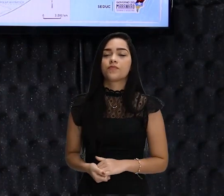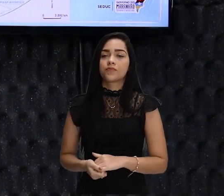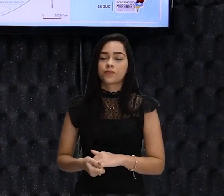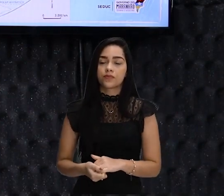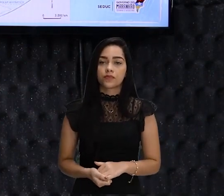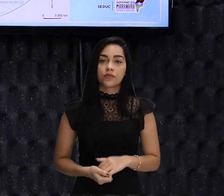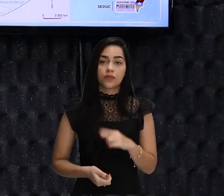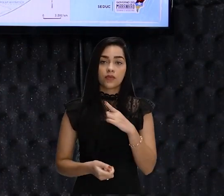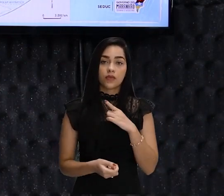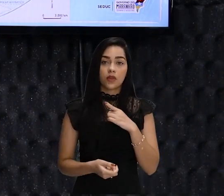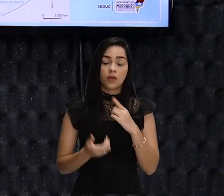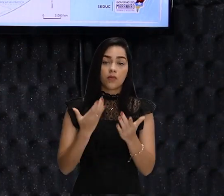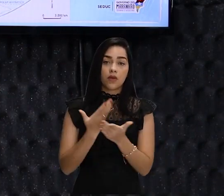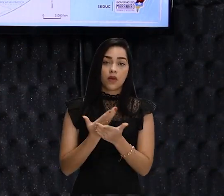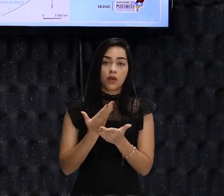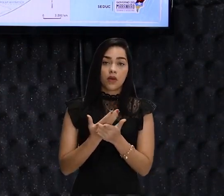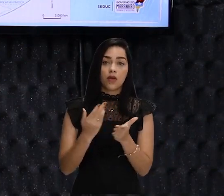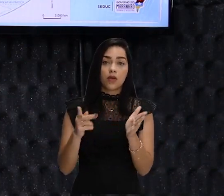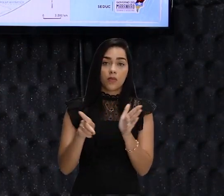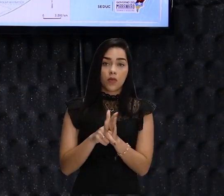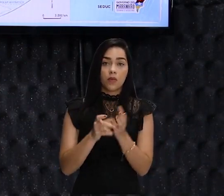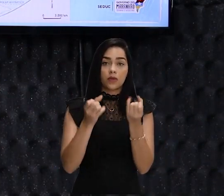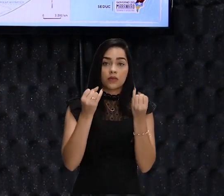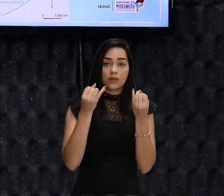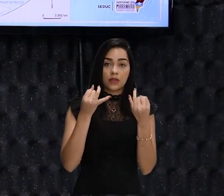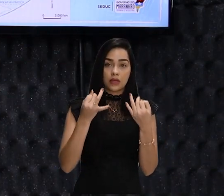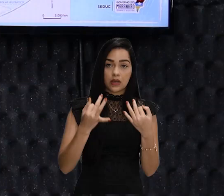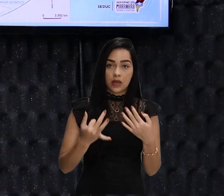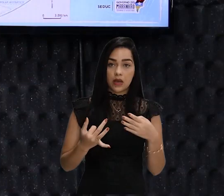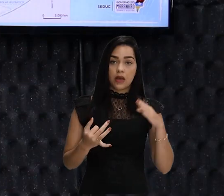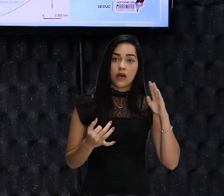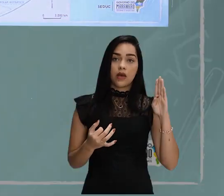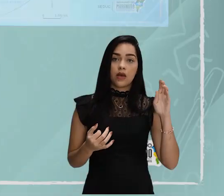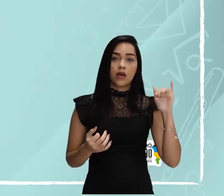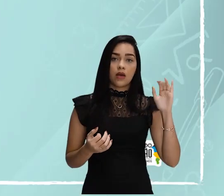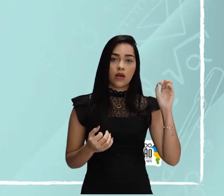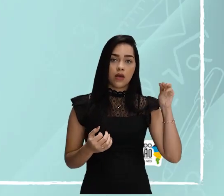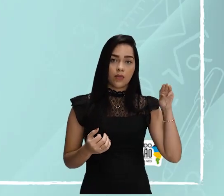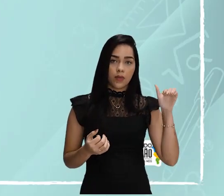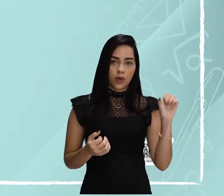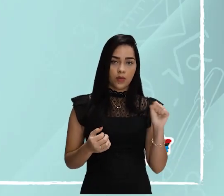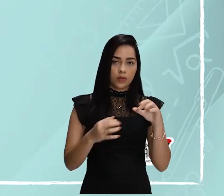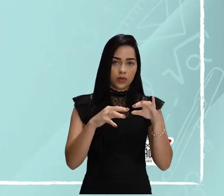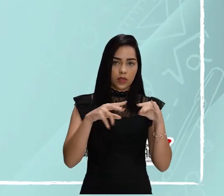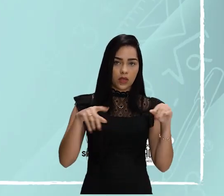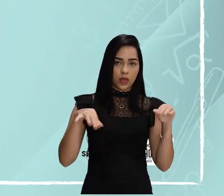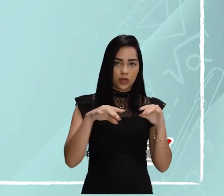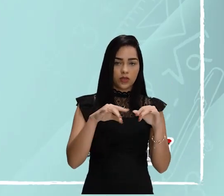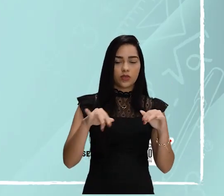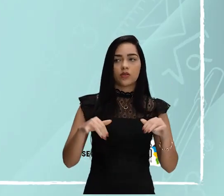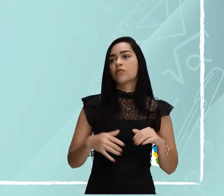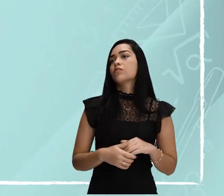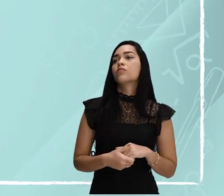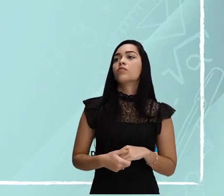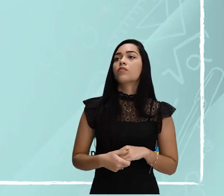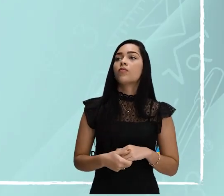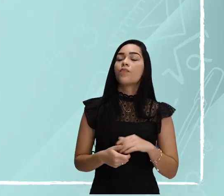biomas. Nós vamos ter uma aula especificamente para falar sobre esses biomas terrestres. Então,